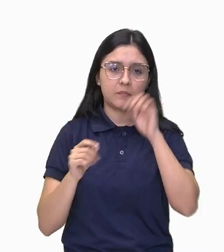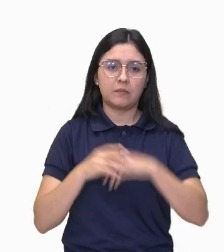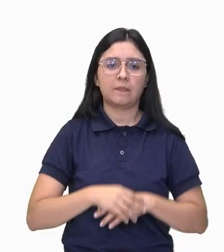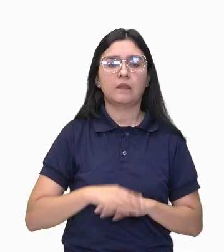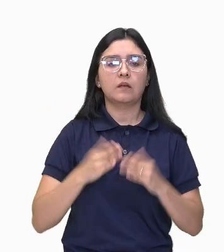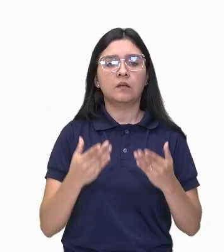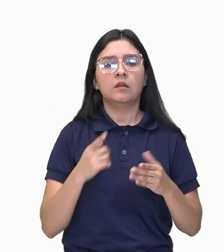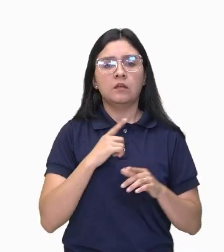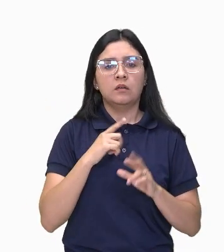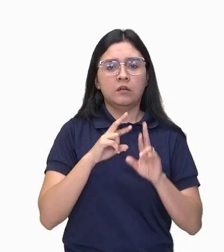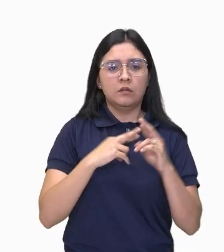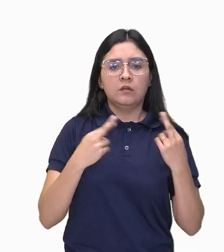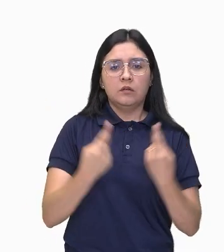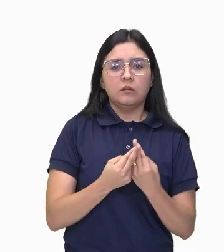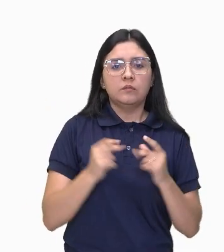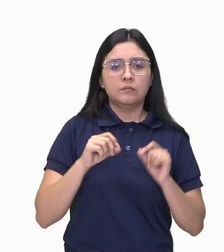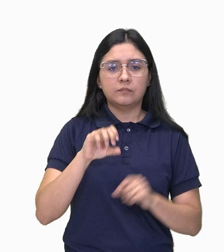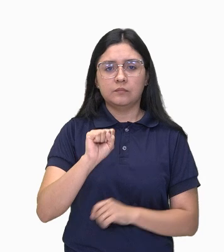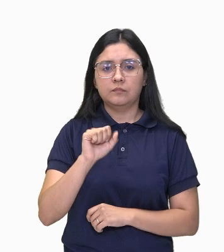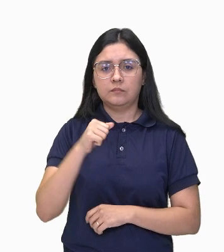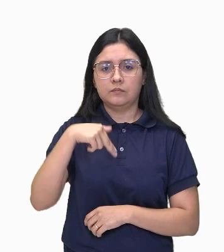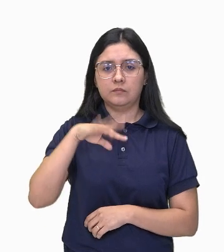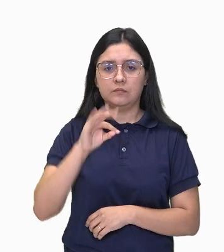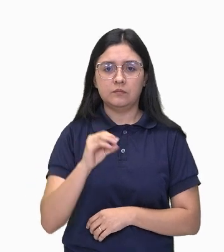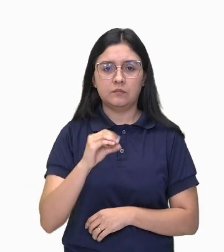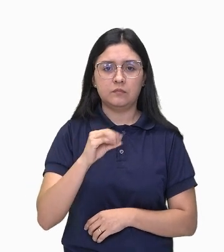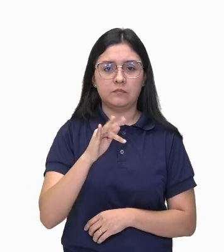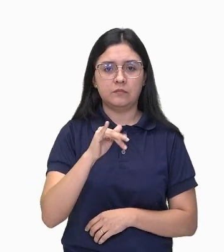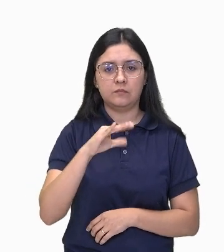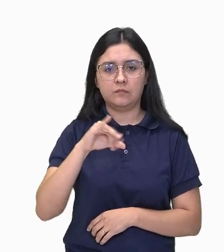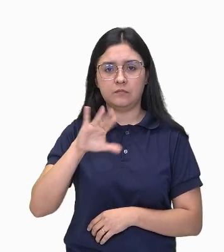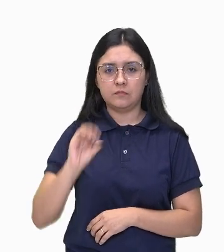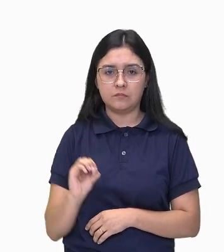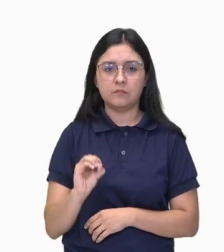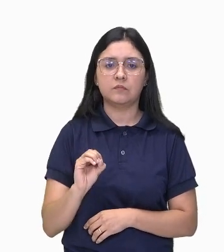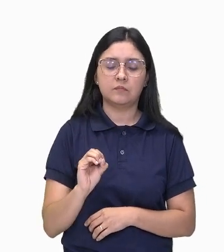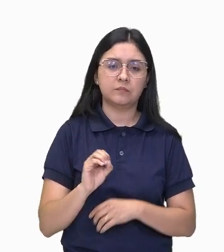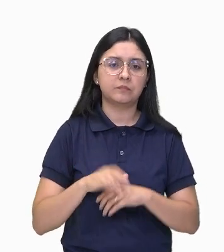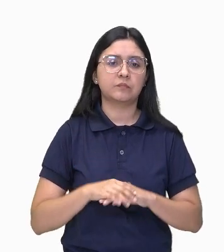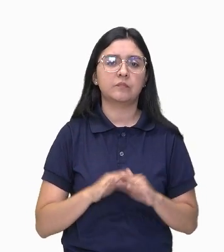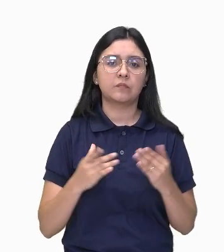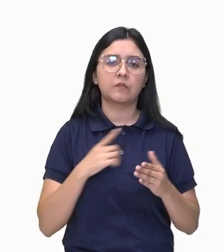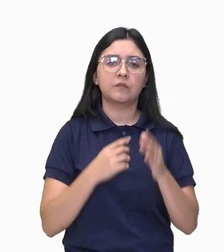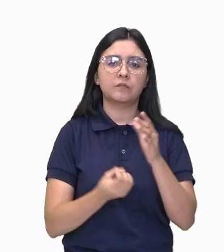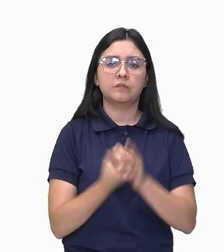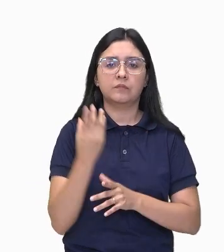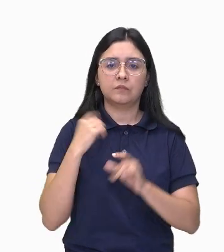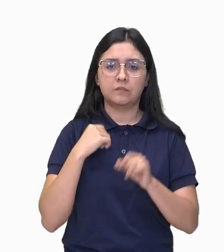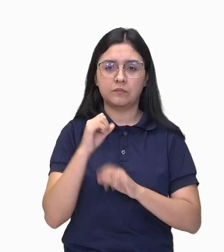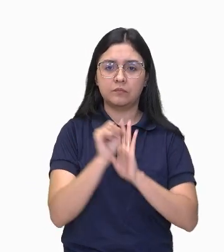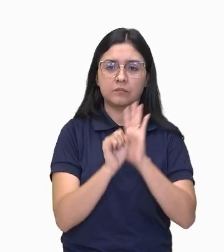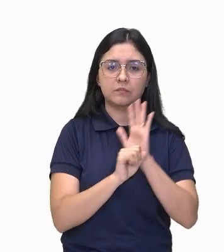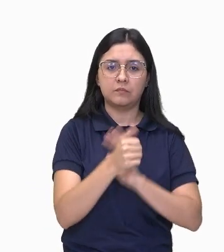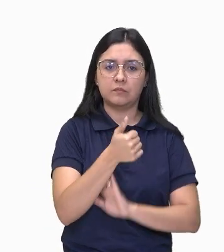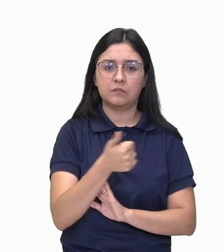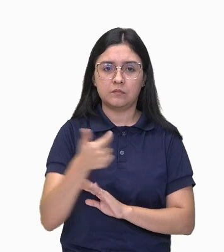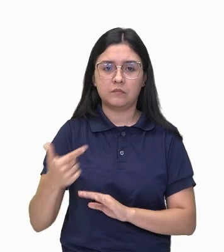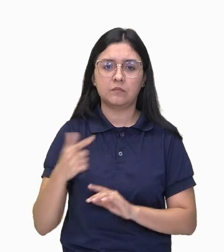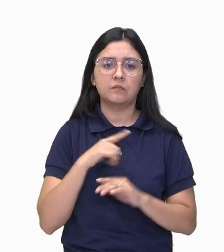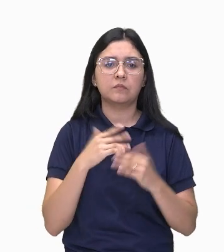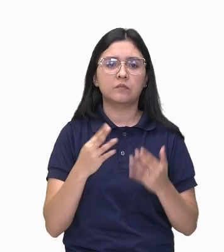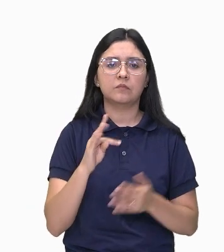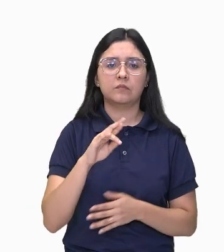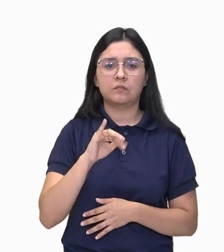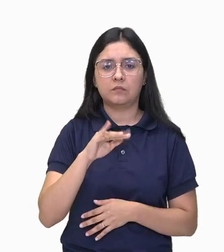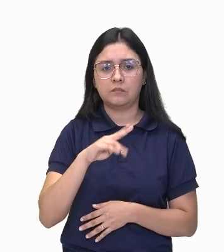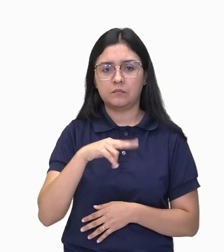O Tribunal do Santo Ofício, mais conhecido como Tribunal da Inquisição, foi criado no século XII. Esse tribunal